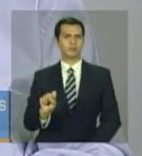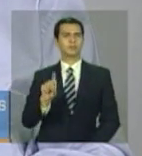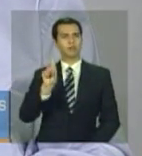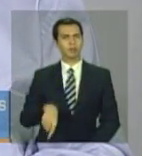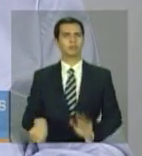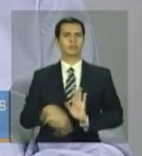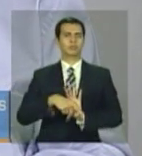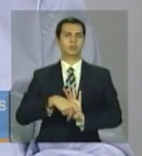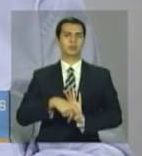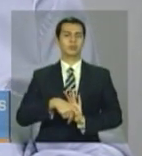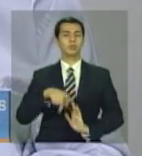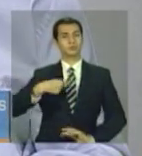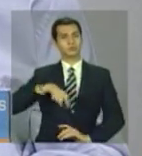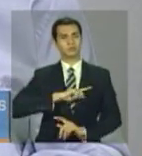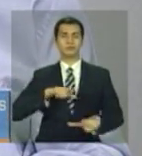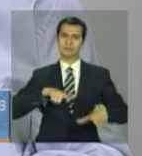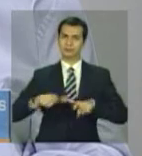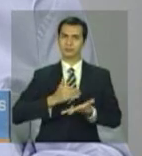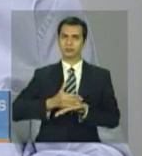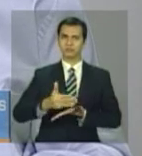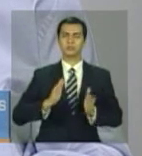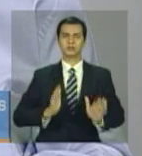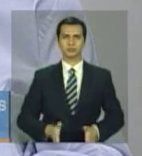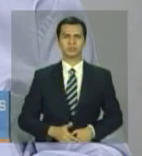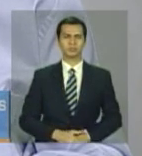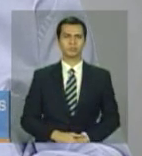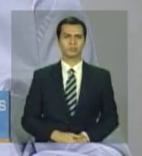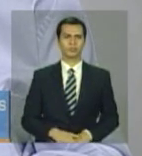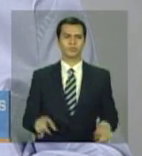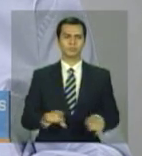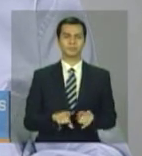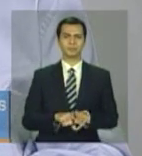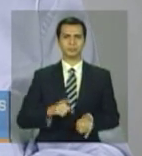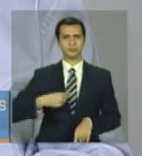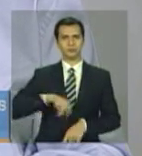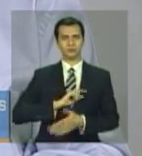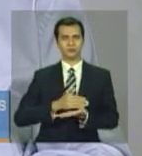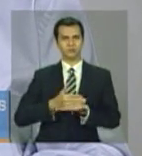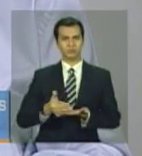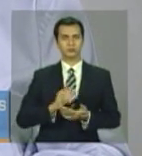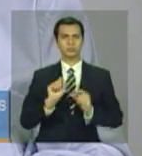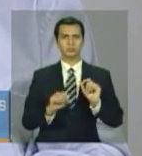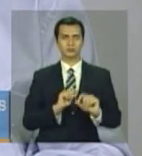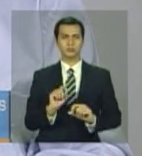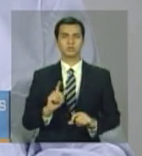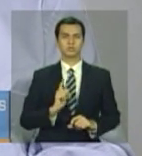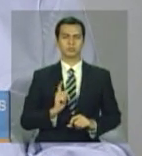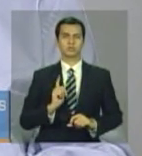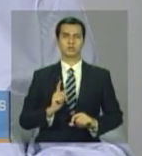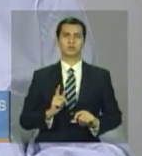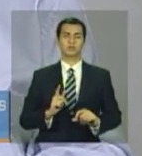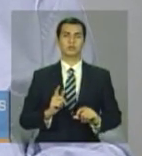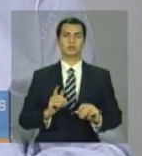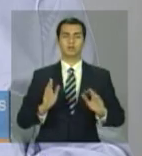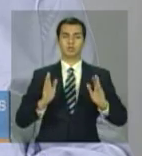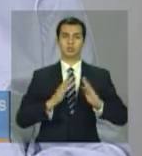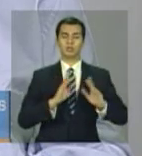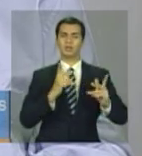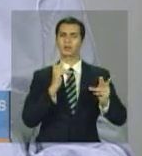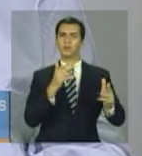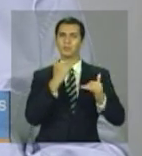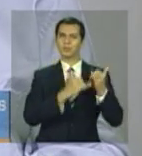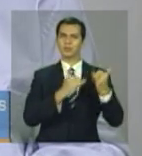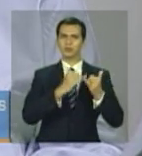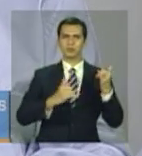né? Essas unidades de apoio da agricultura familiar, que nós também estamos iniciando agora, equipamento um pouco parecido com o banco de alimento, né? Porque